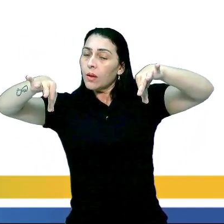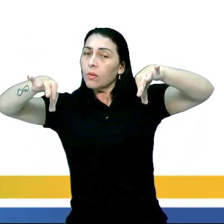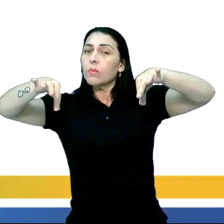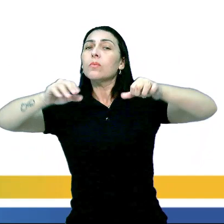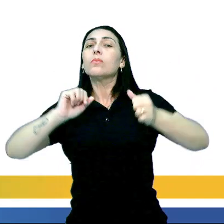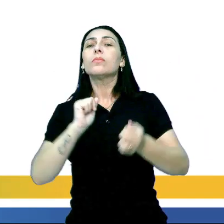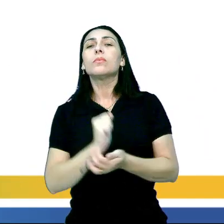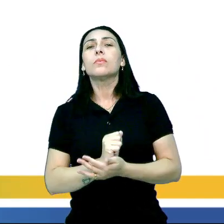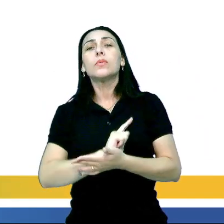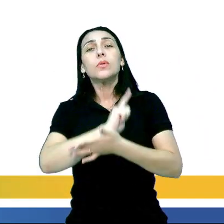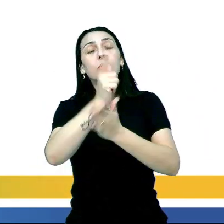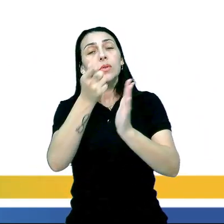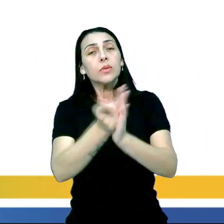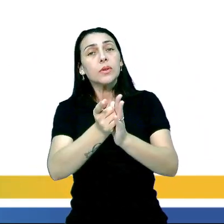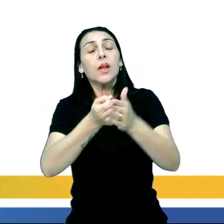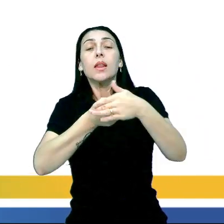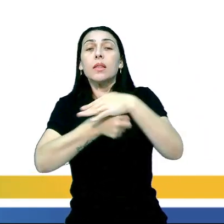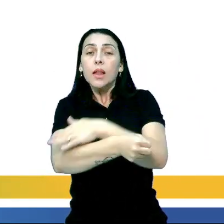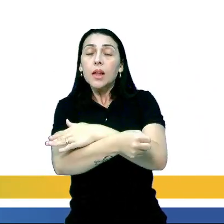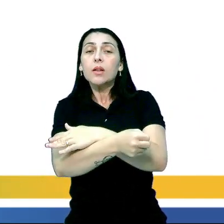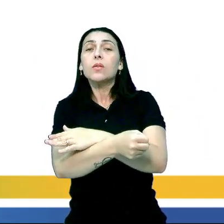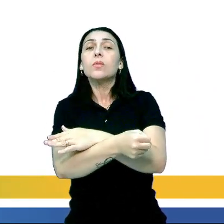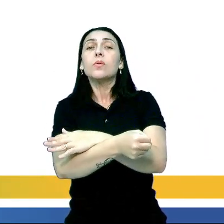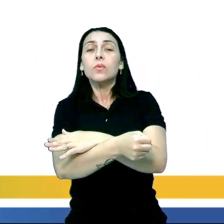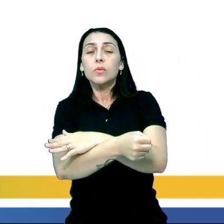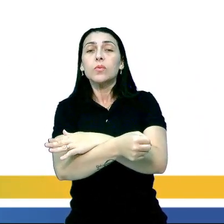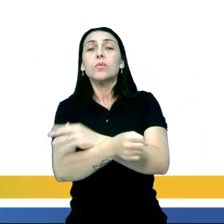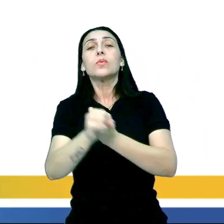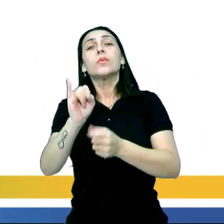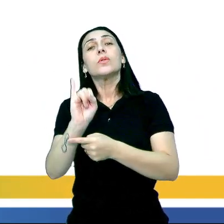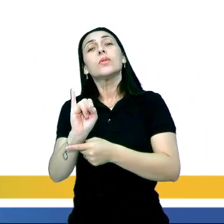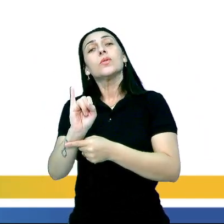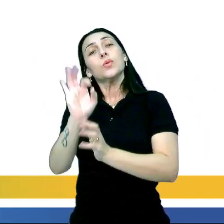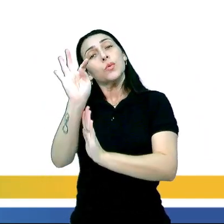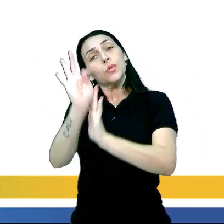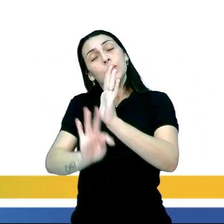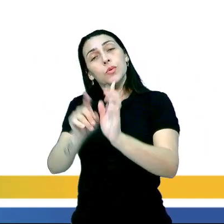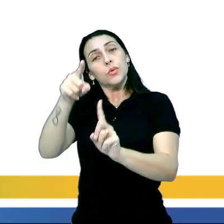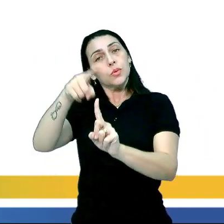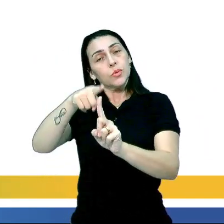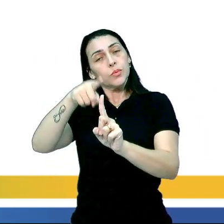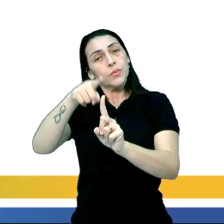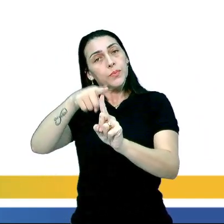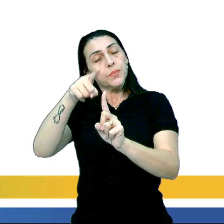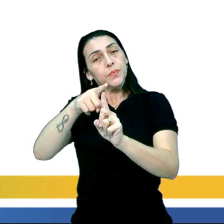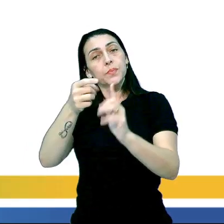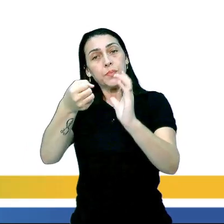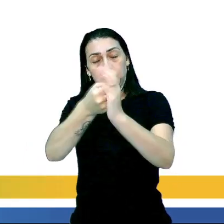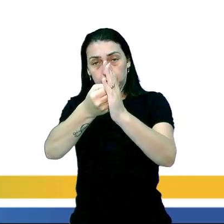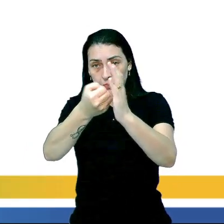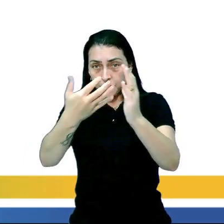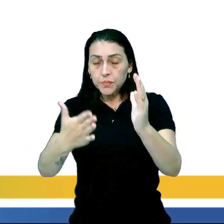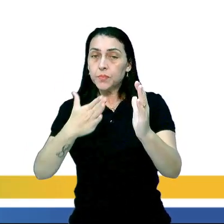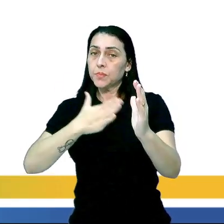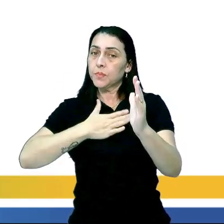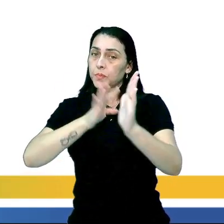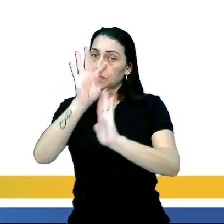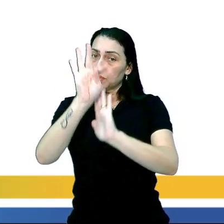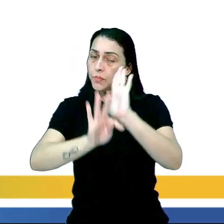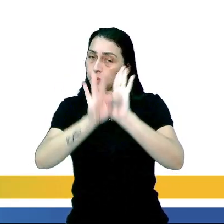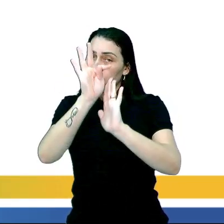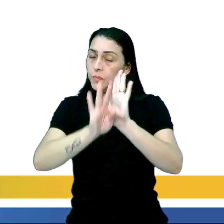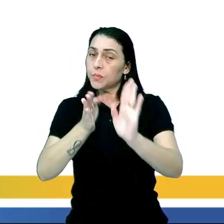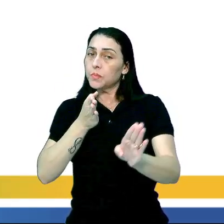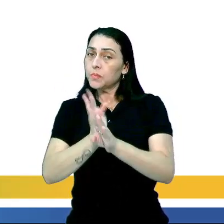E esse gênero ele está inserido dentro de um dos tipos textuais. E através das características do meu texto, eu